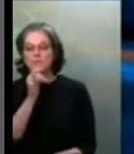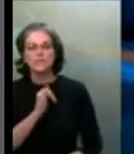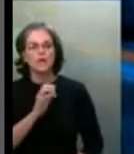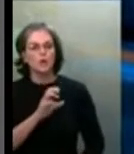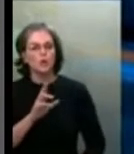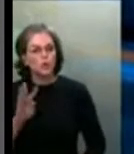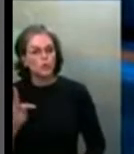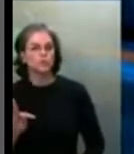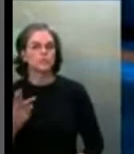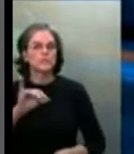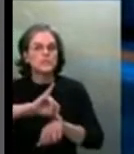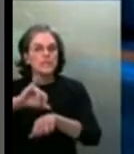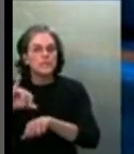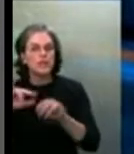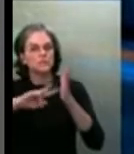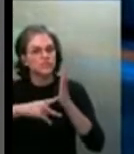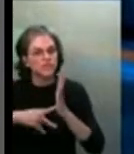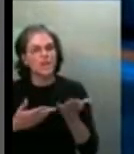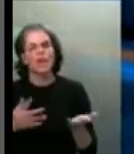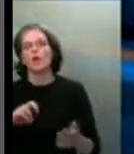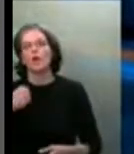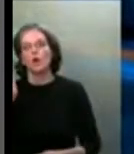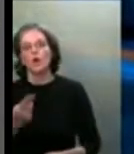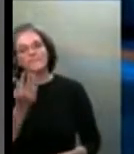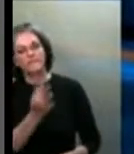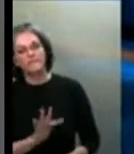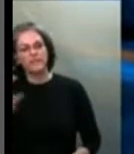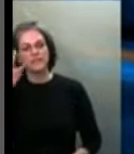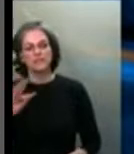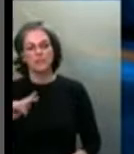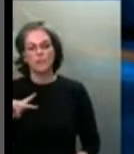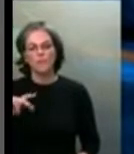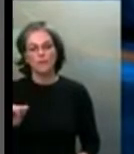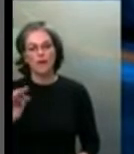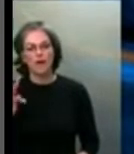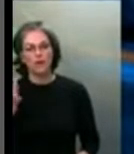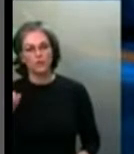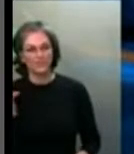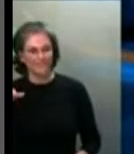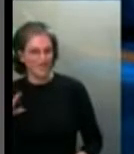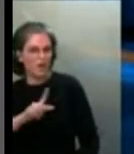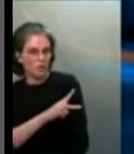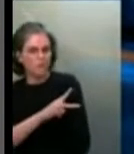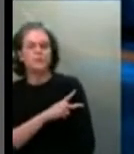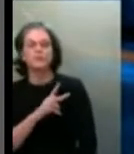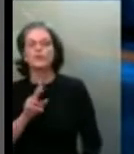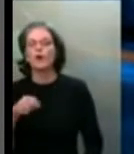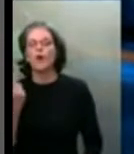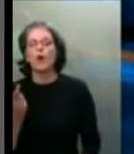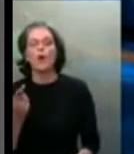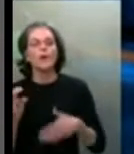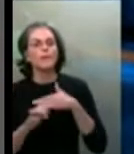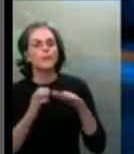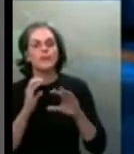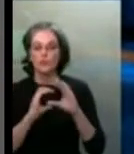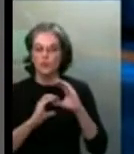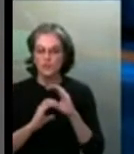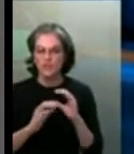sindicais, desde as federações patronais, desde os grandes grupos de comunicação.